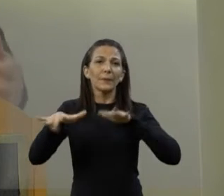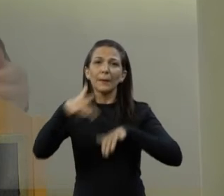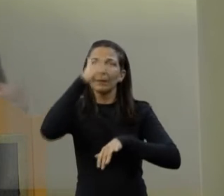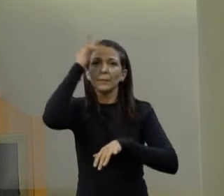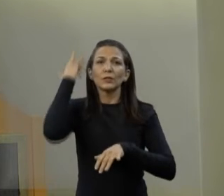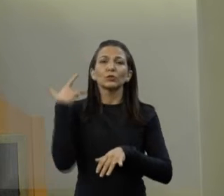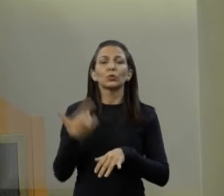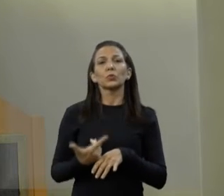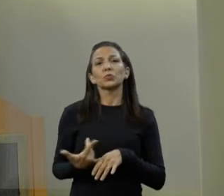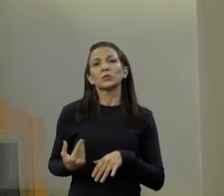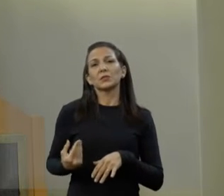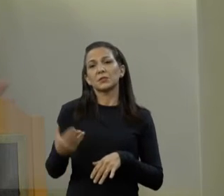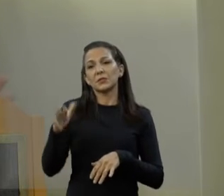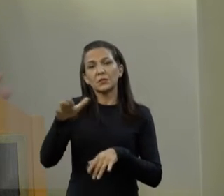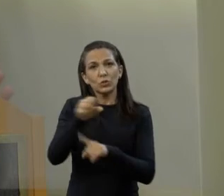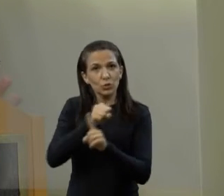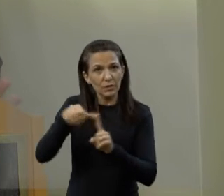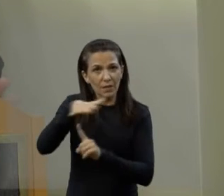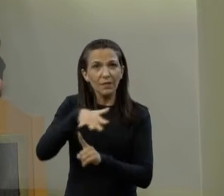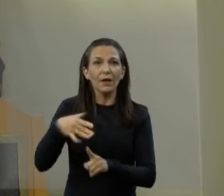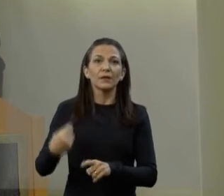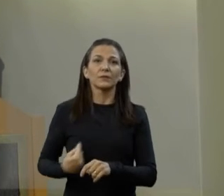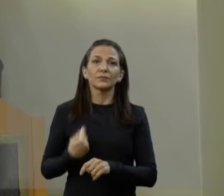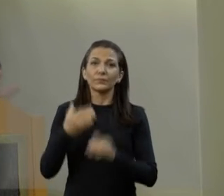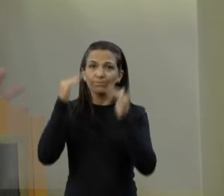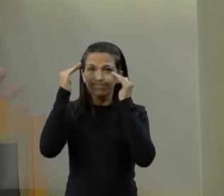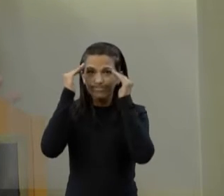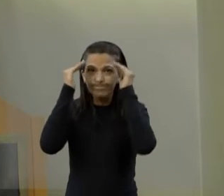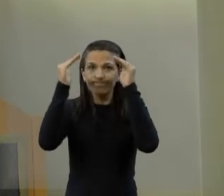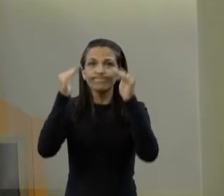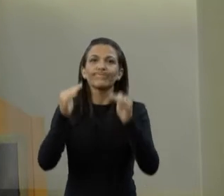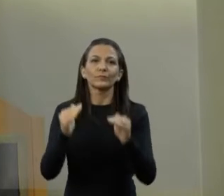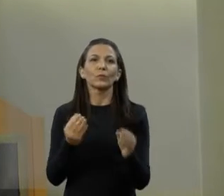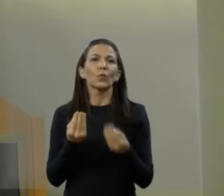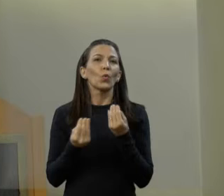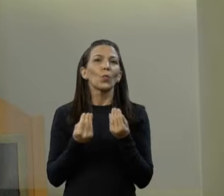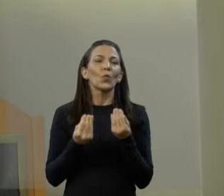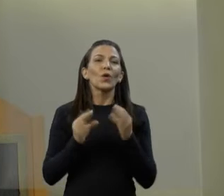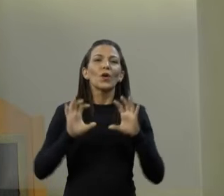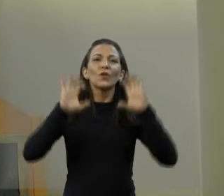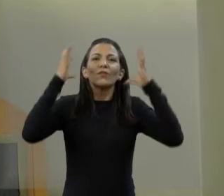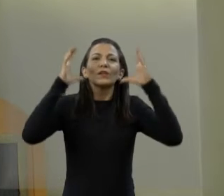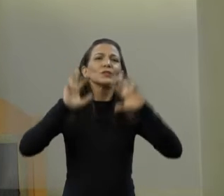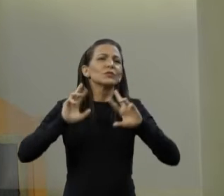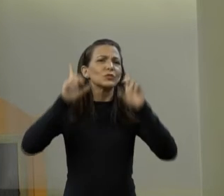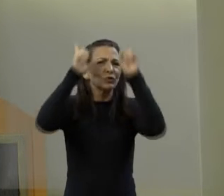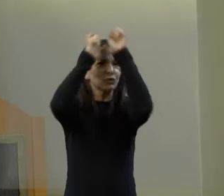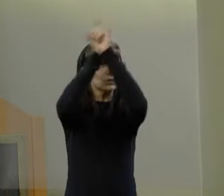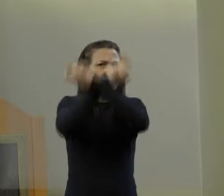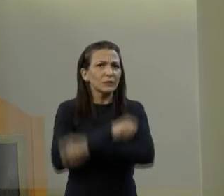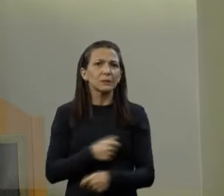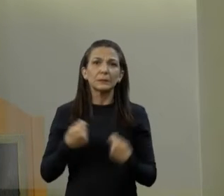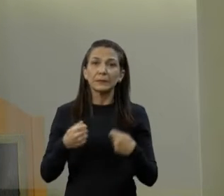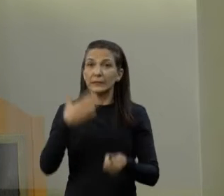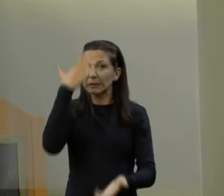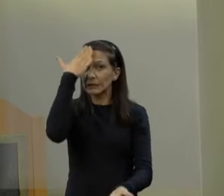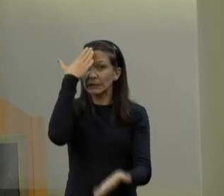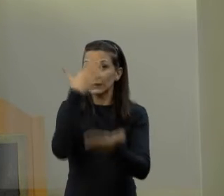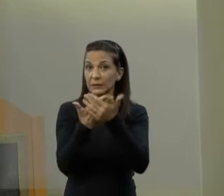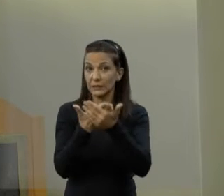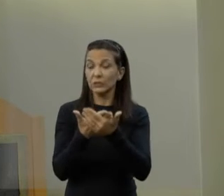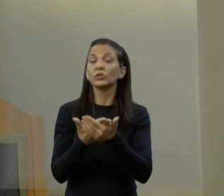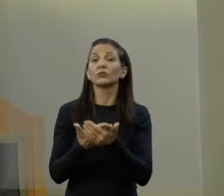pessoas comuns e com todo respeito não é fácil montar um evento desse se você tem que ter credibilidade